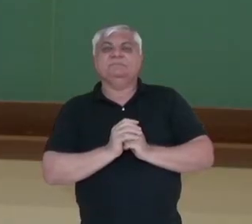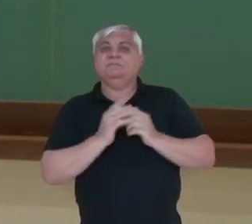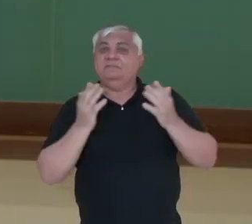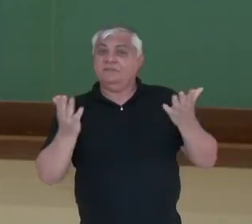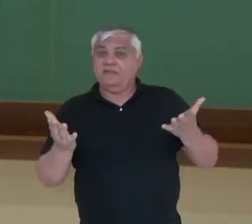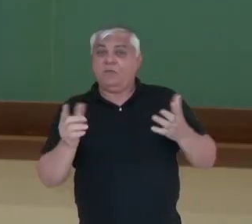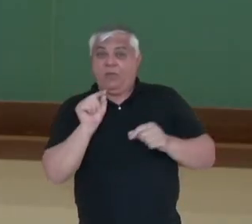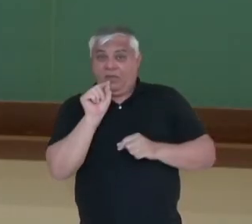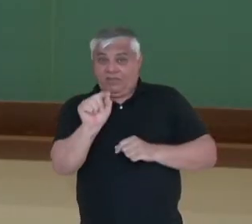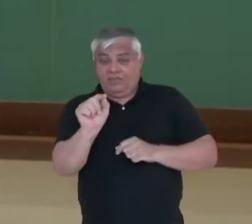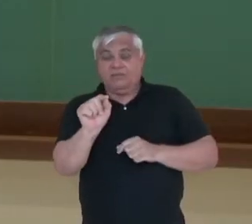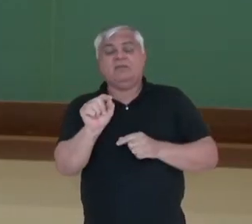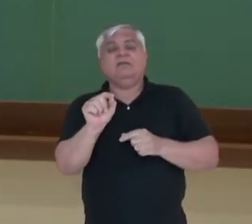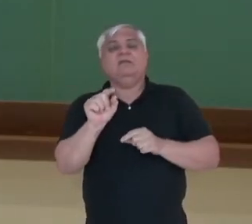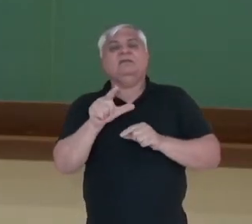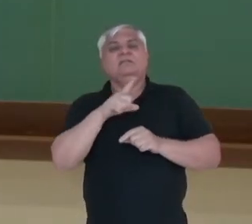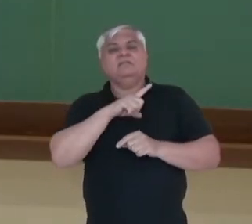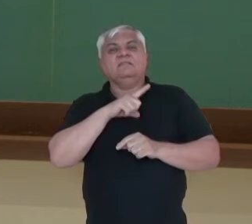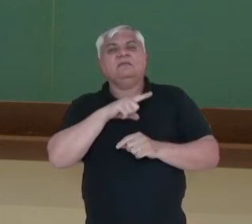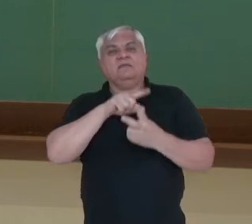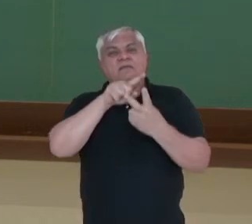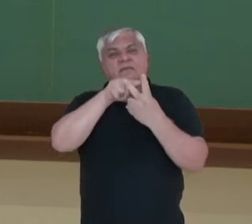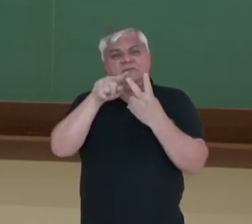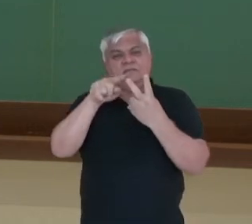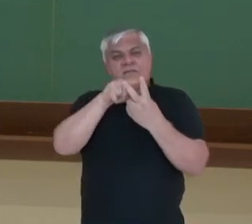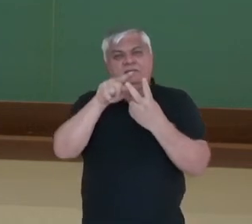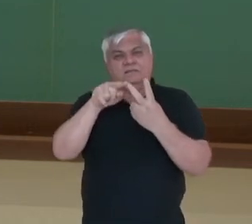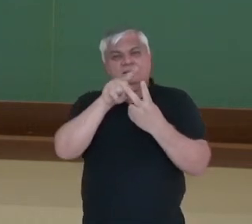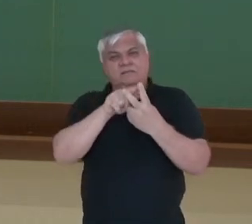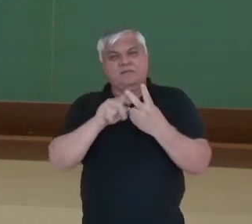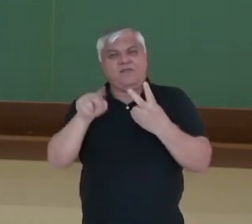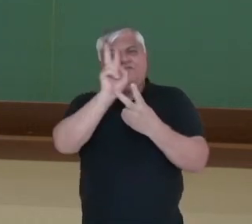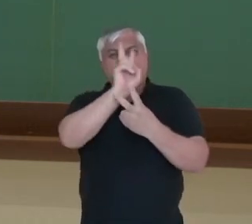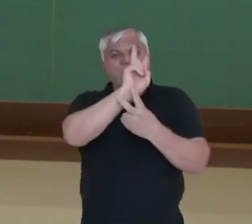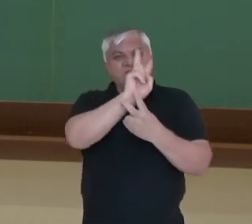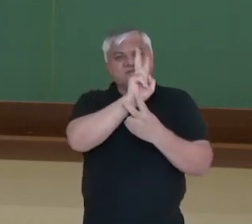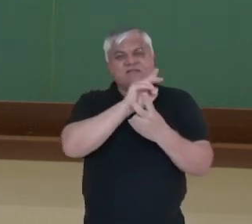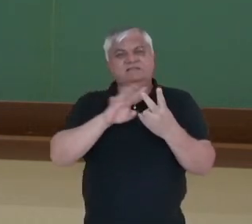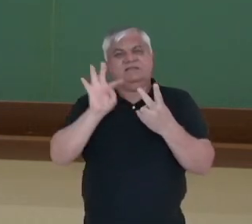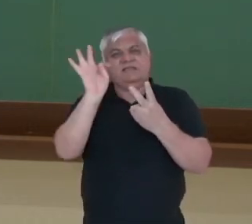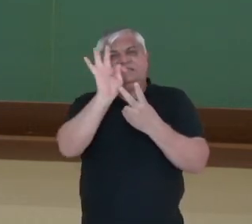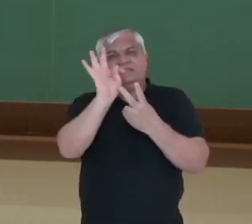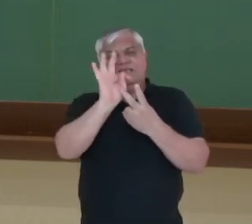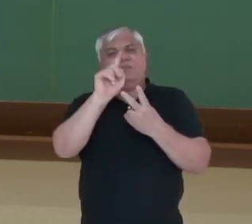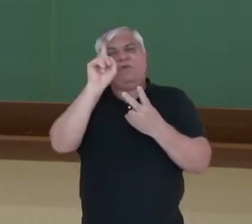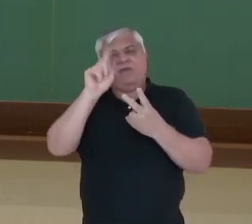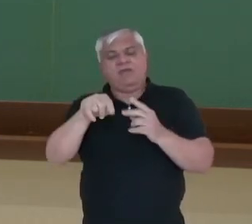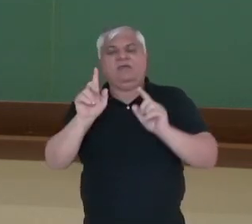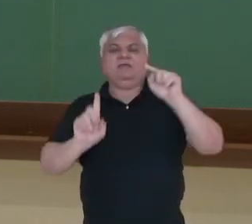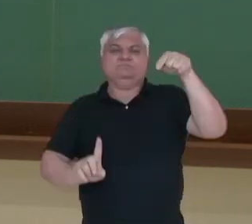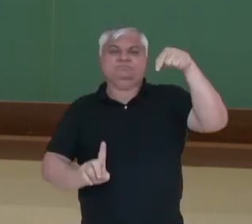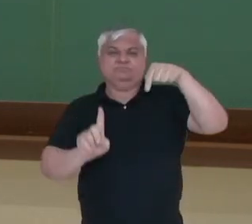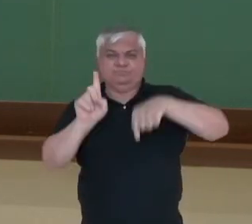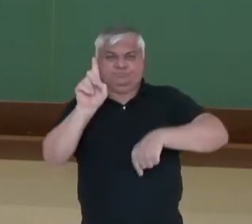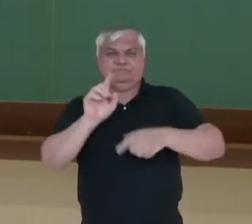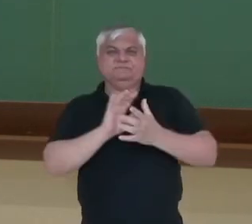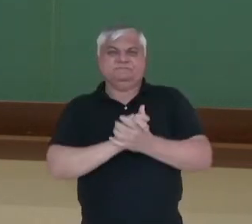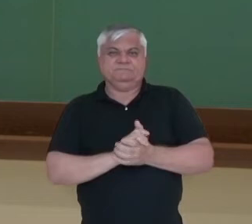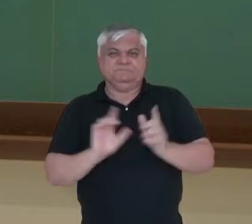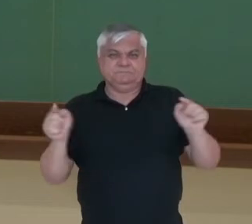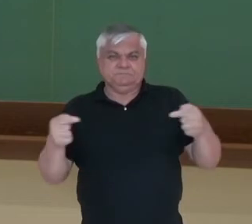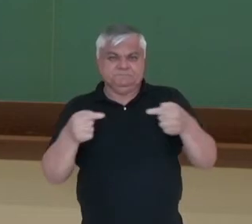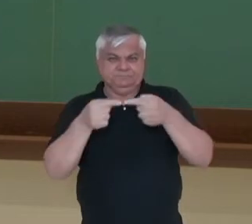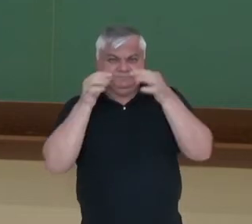nesse caso, que essas duas grandezas são grandezas inversamente proporcionais,